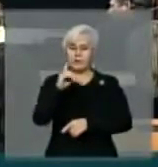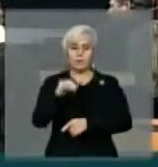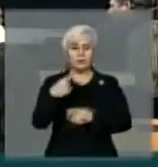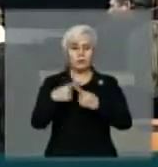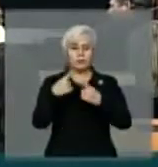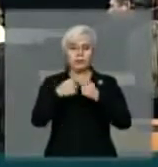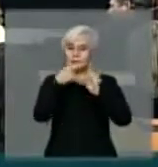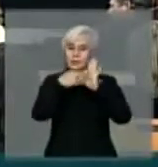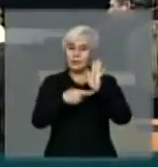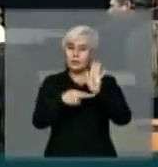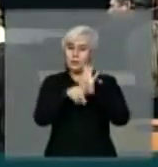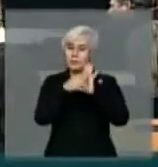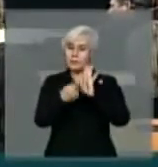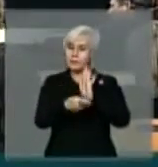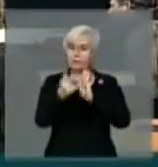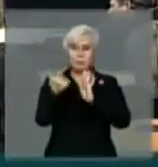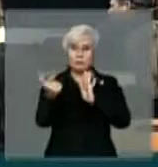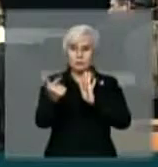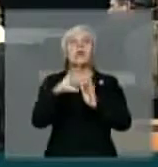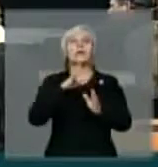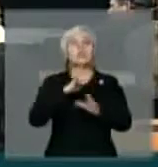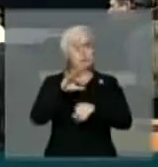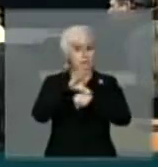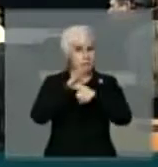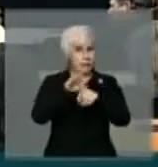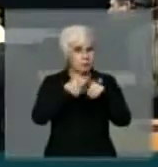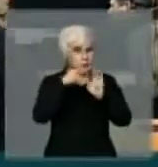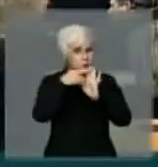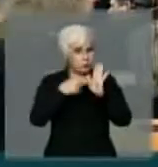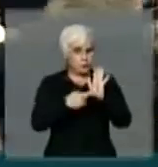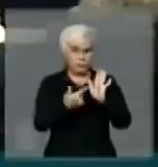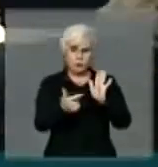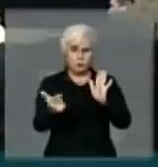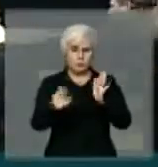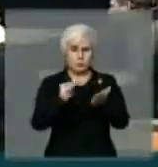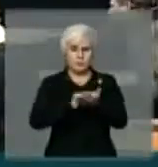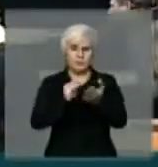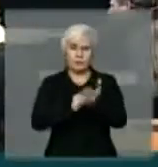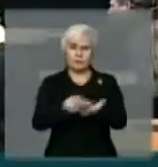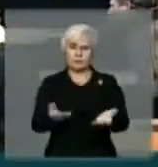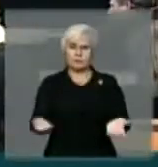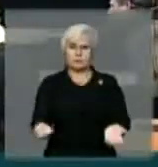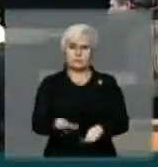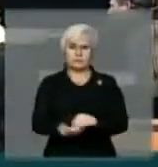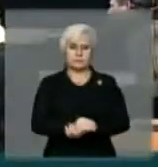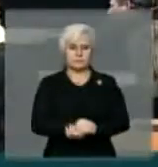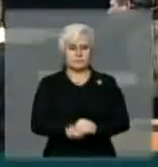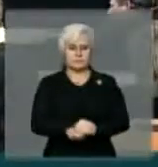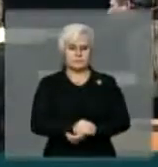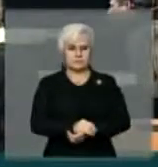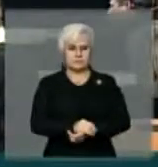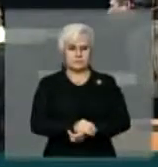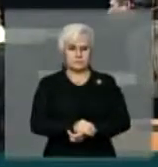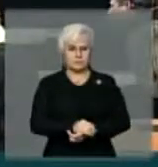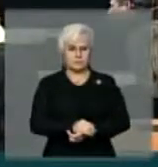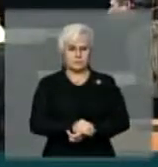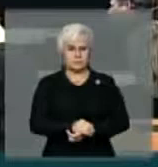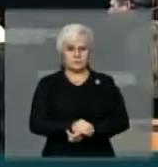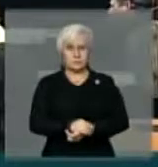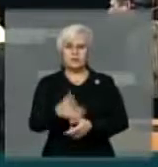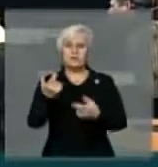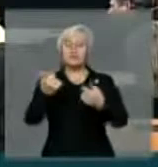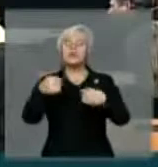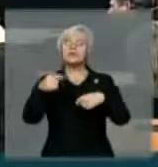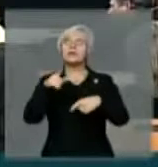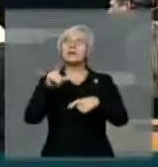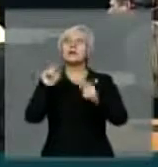devidamente regulamentado, não está absolutamente implantado esse mecanismo de democracia direta, democracia participativa. E quem deveria ter feito isso